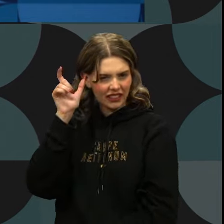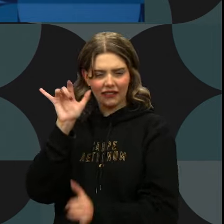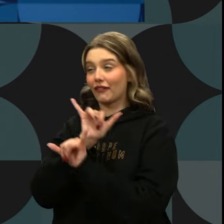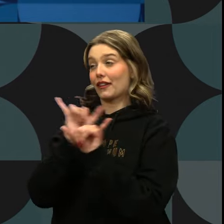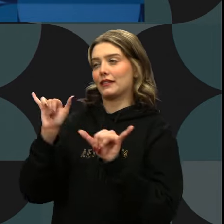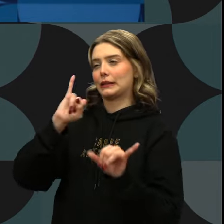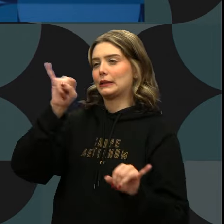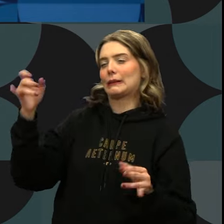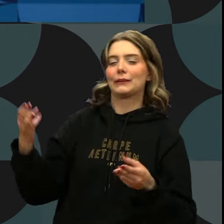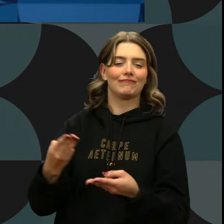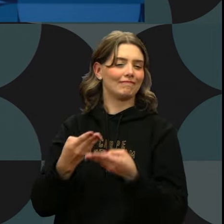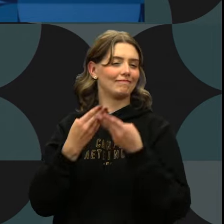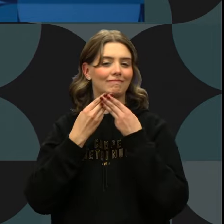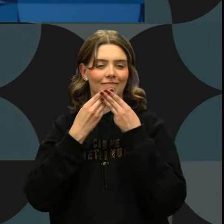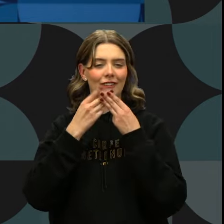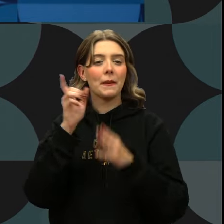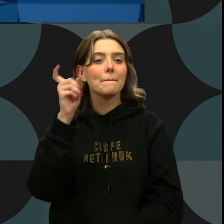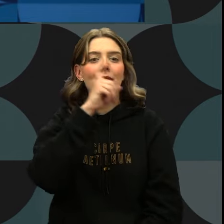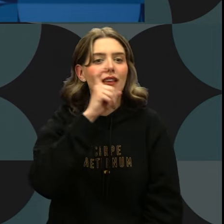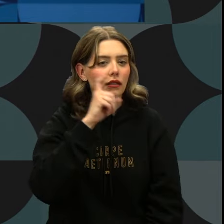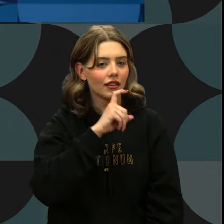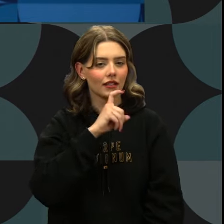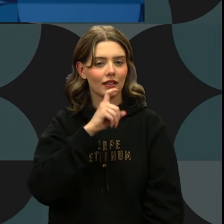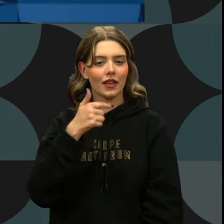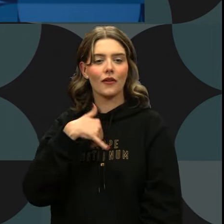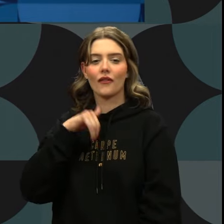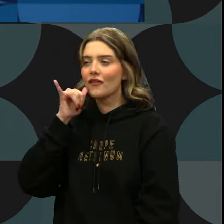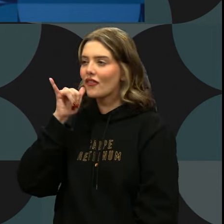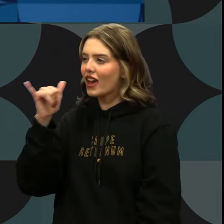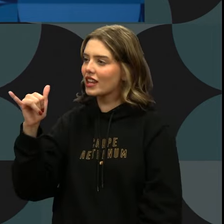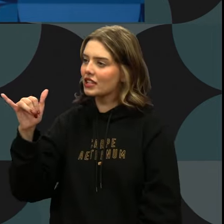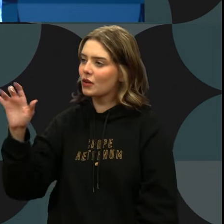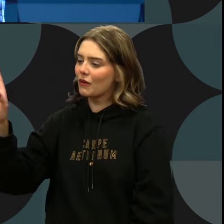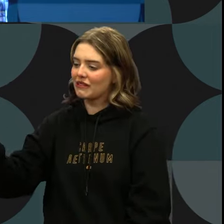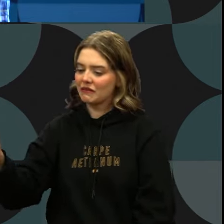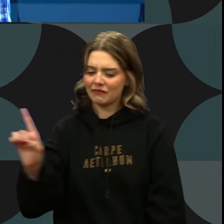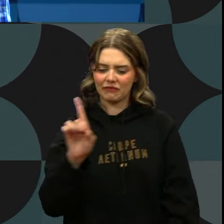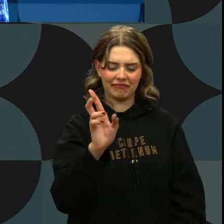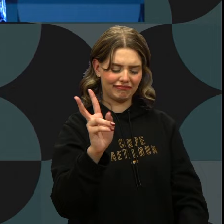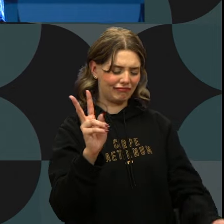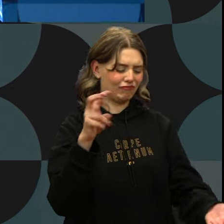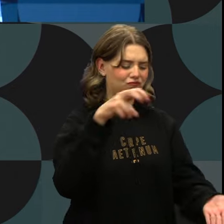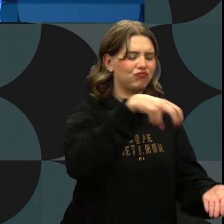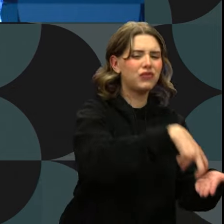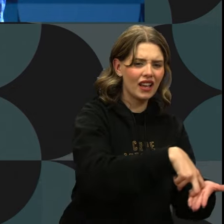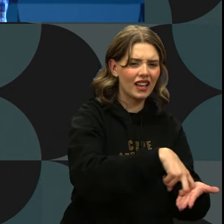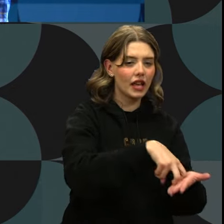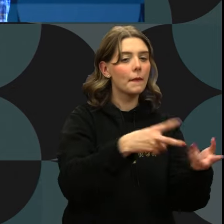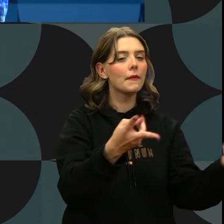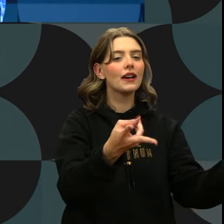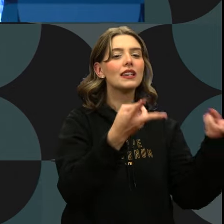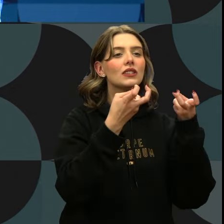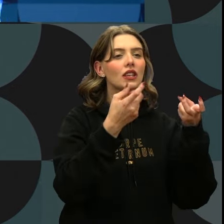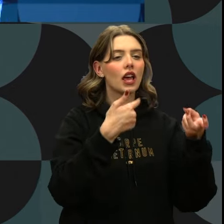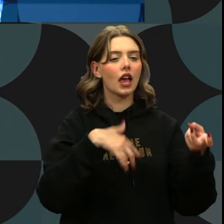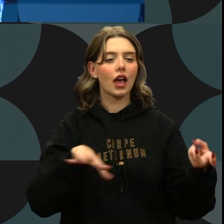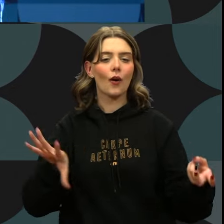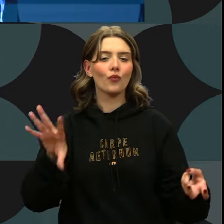e não são, mas mentem. Eis que farei com que venham até você, prostrem-se aos seus pés e reconheçam que